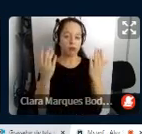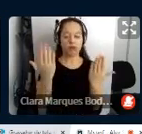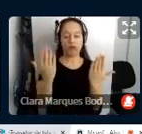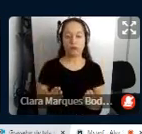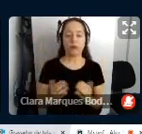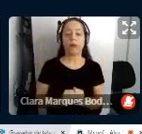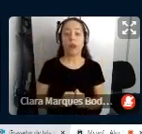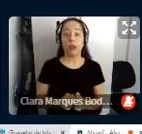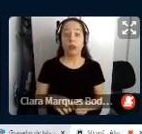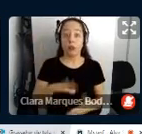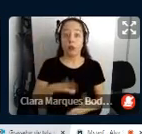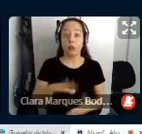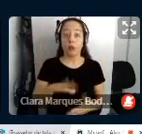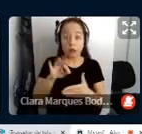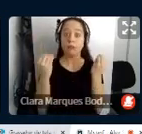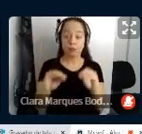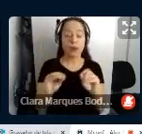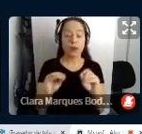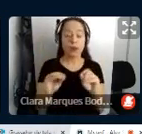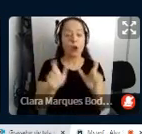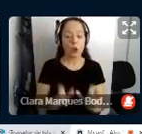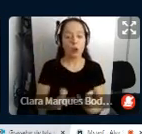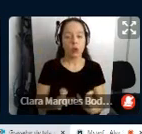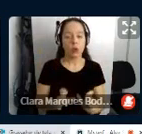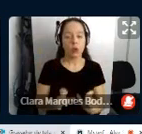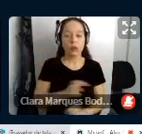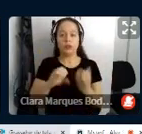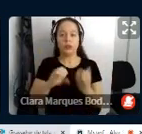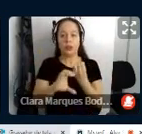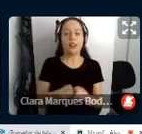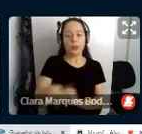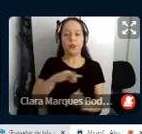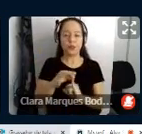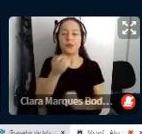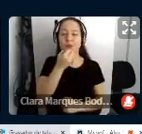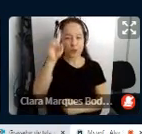estará disponível na página do CEFOR e do IFES. Tenham um bom dia a todos.